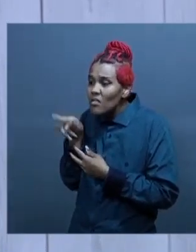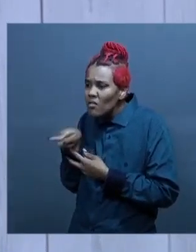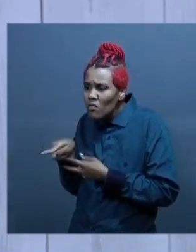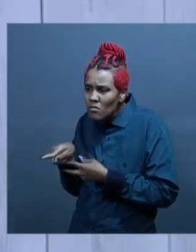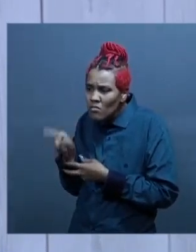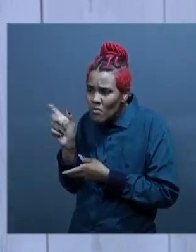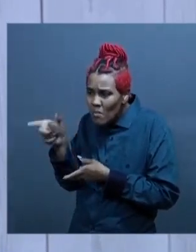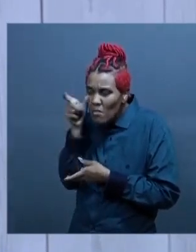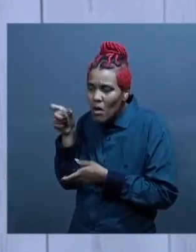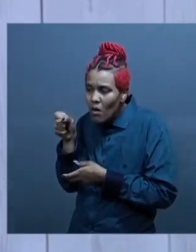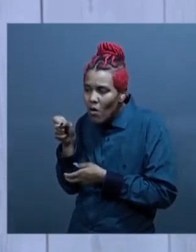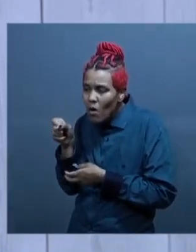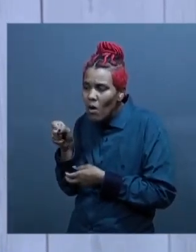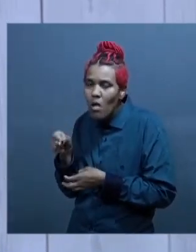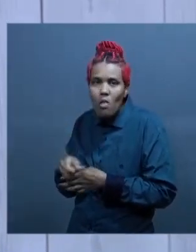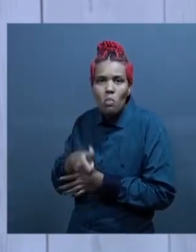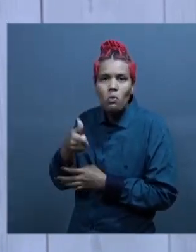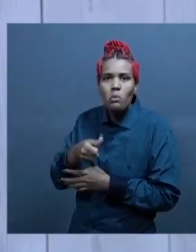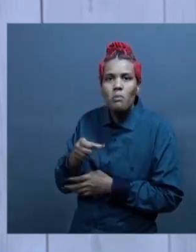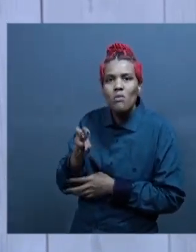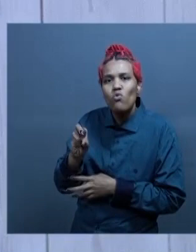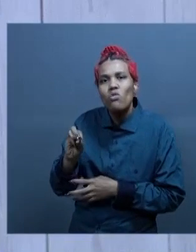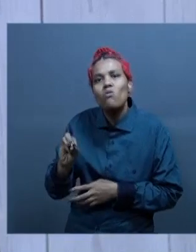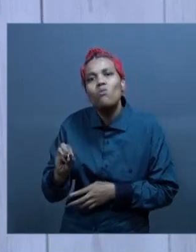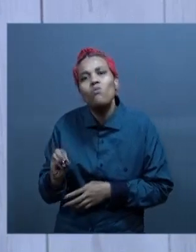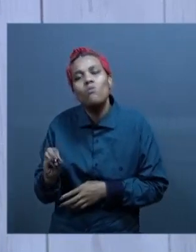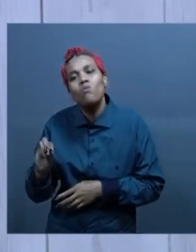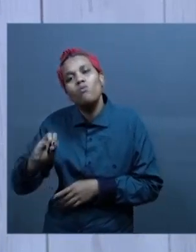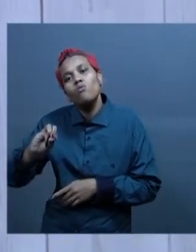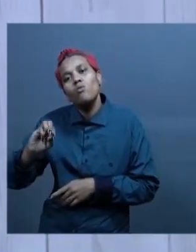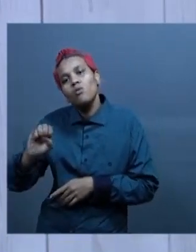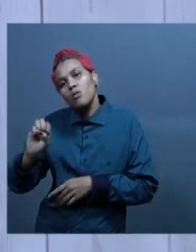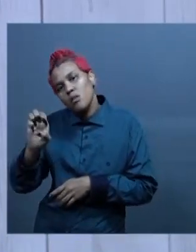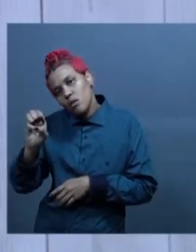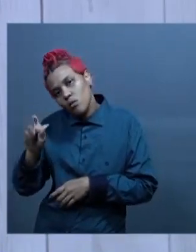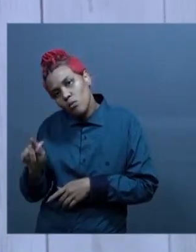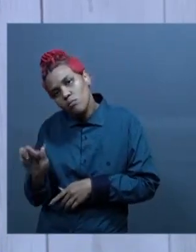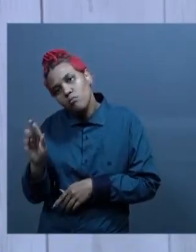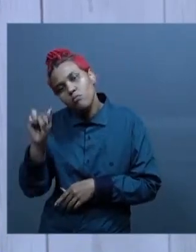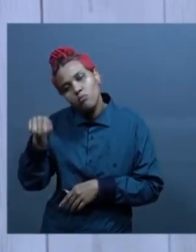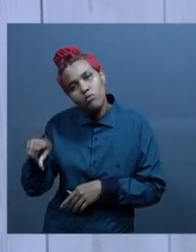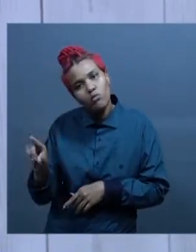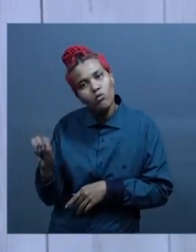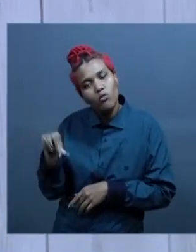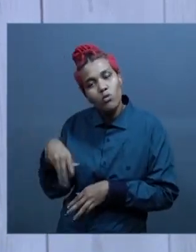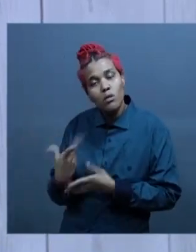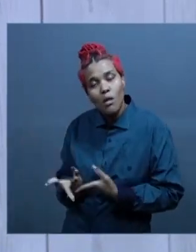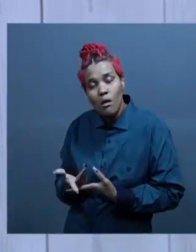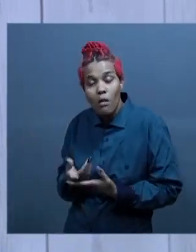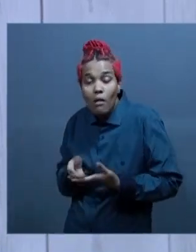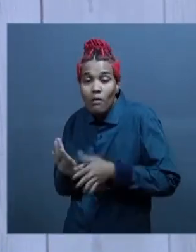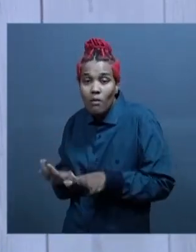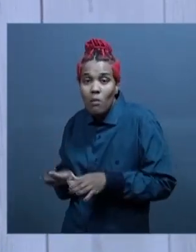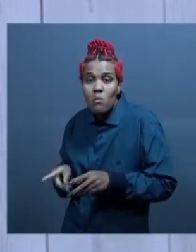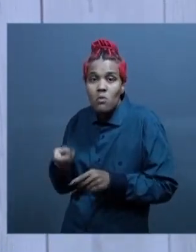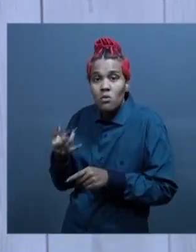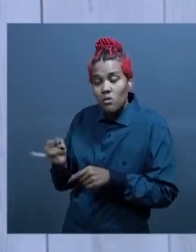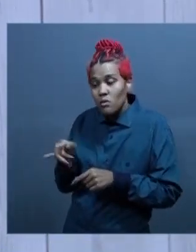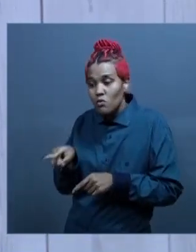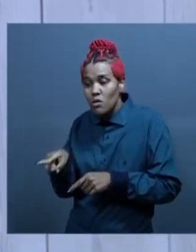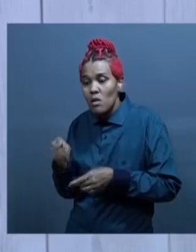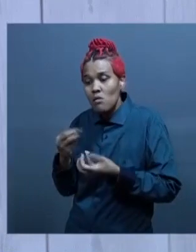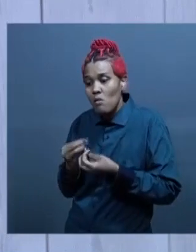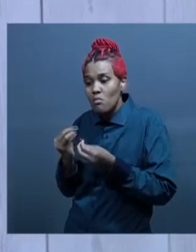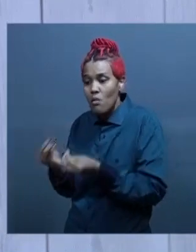cinco segundos então nesse sentido se eu coloco material de baixa qualidade em termos do aspecto